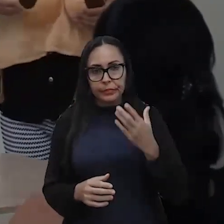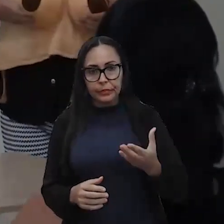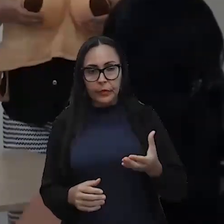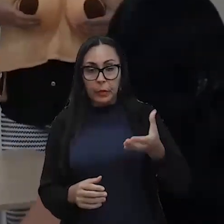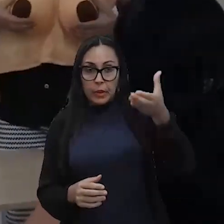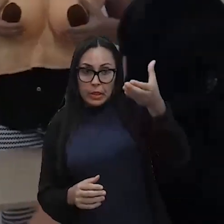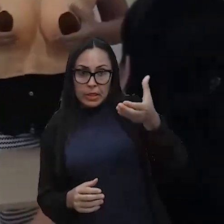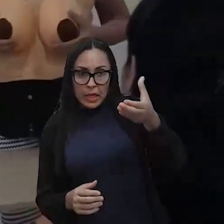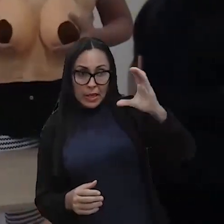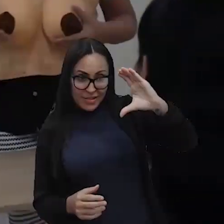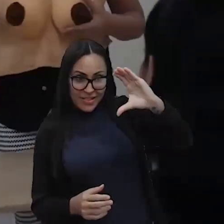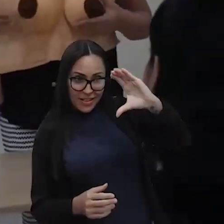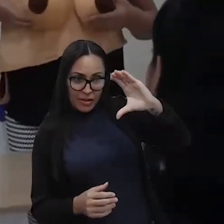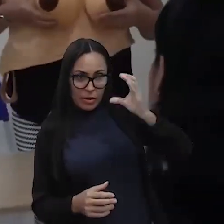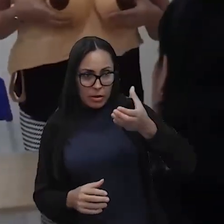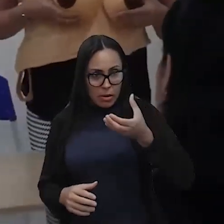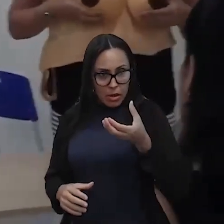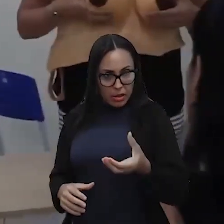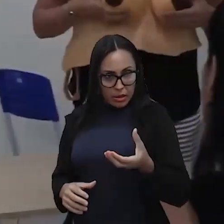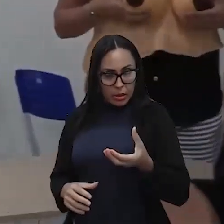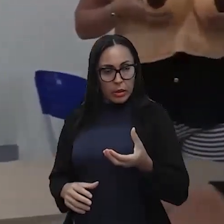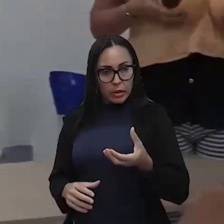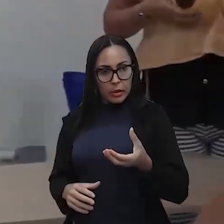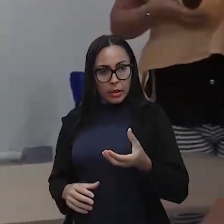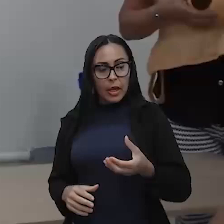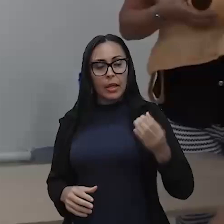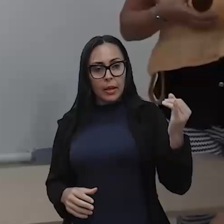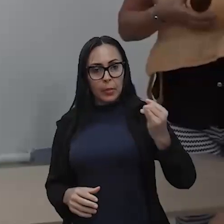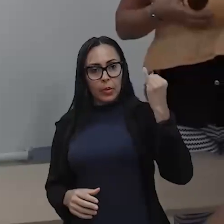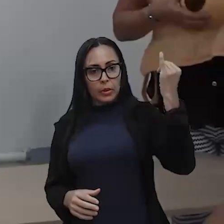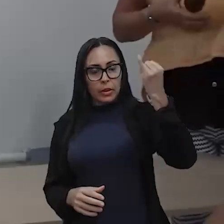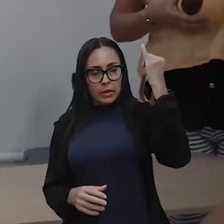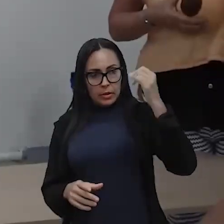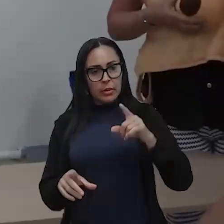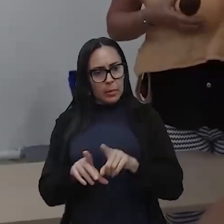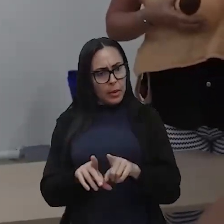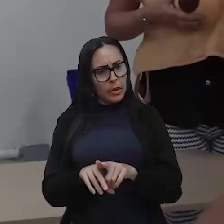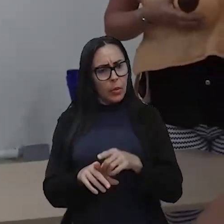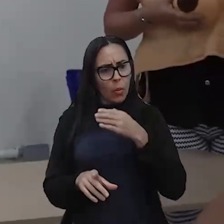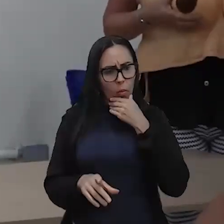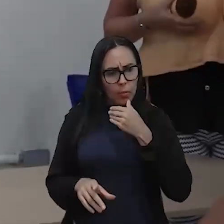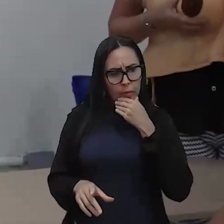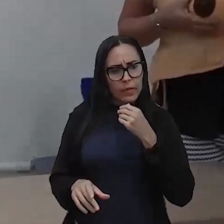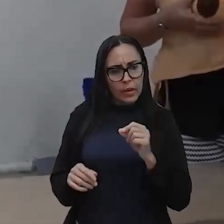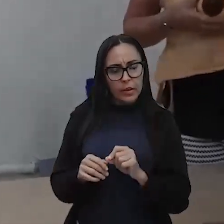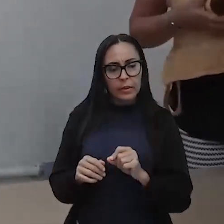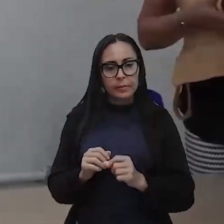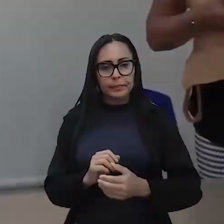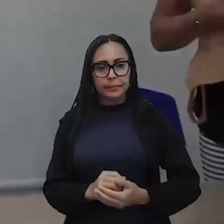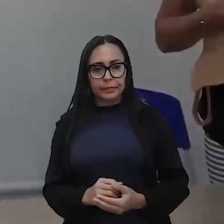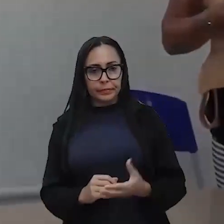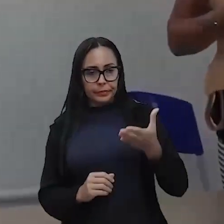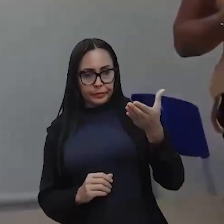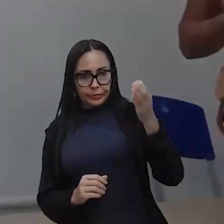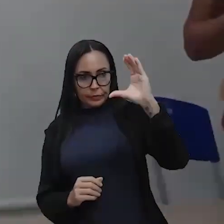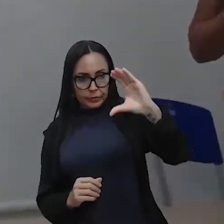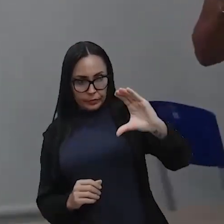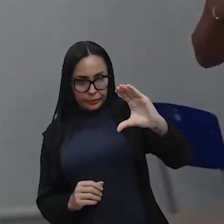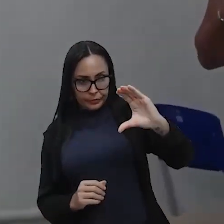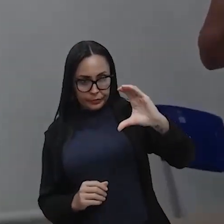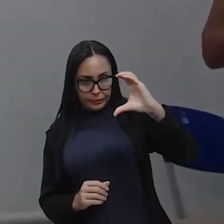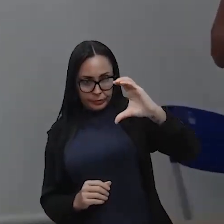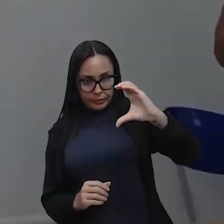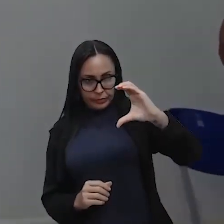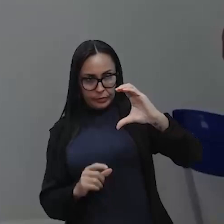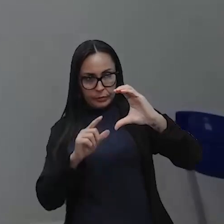C, certo? Isso é muito importante, e homens façam isso também, é muito importante. Faz um movimento em formato de C, faz um C aí, dona